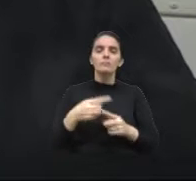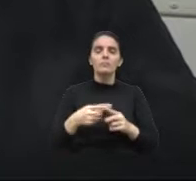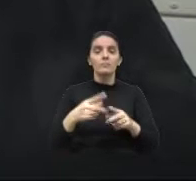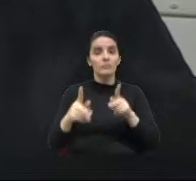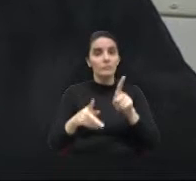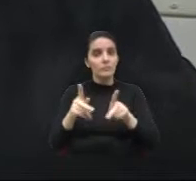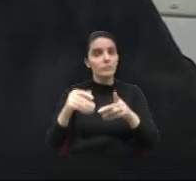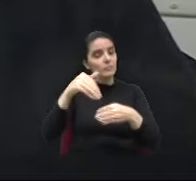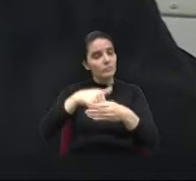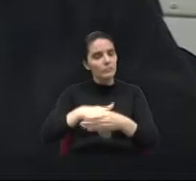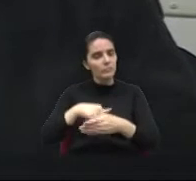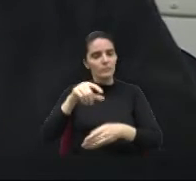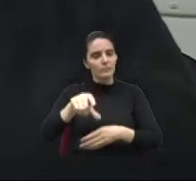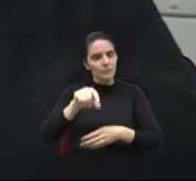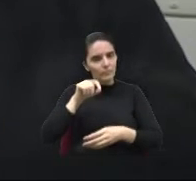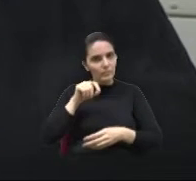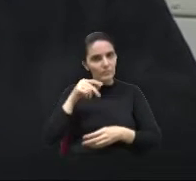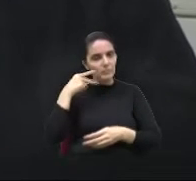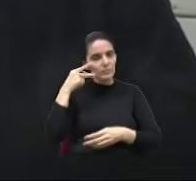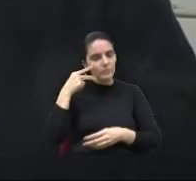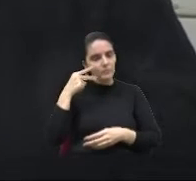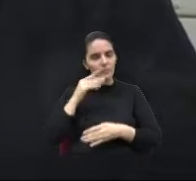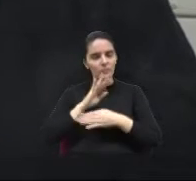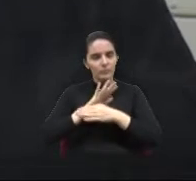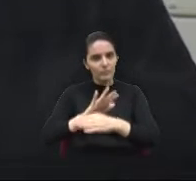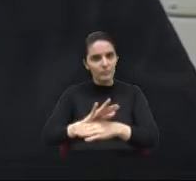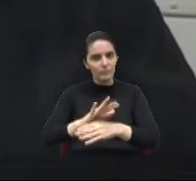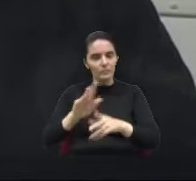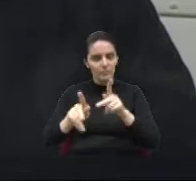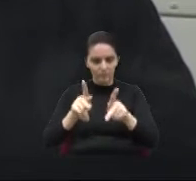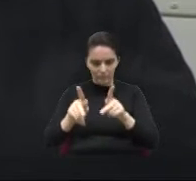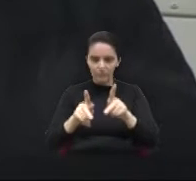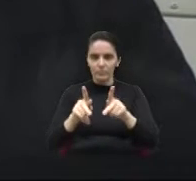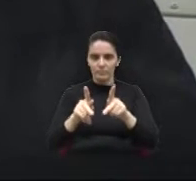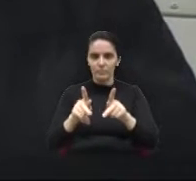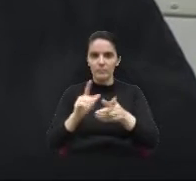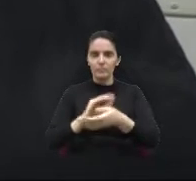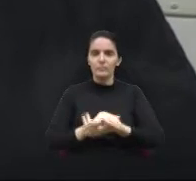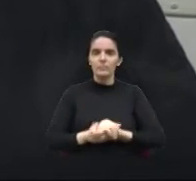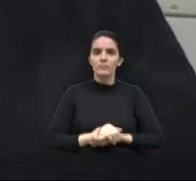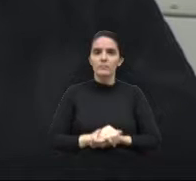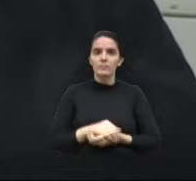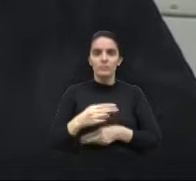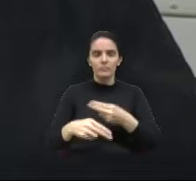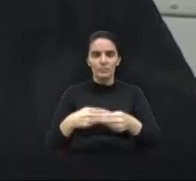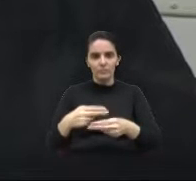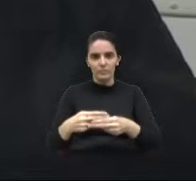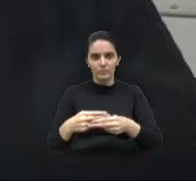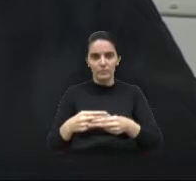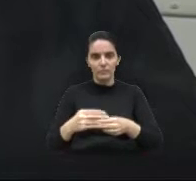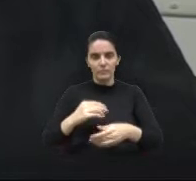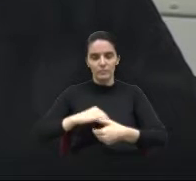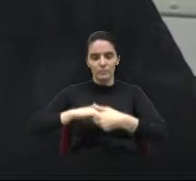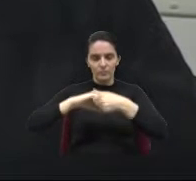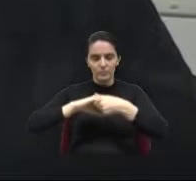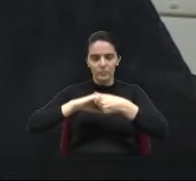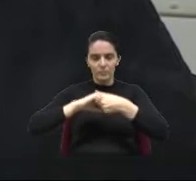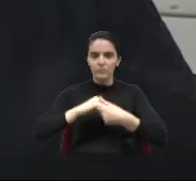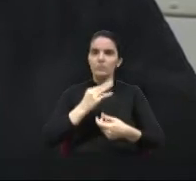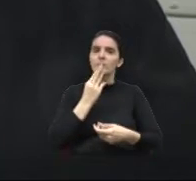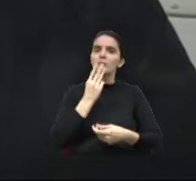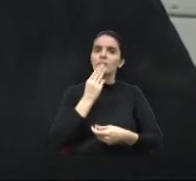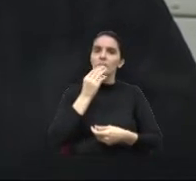da população, para responder à altura para eles com essa independência. Então, parabéns mais uma vez aí ao Vaguinho,